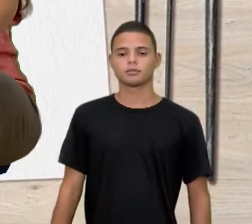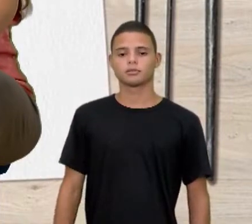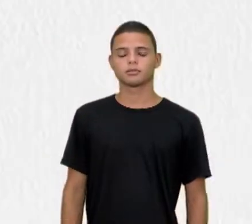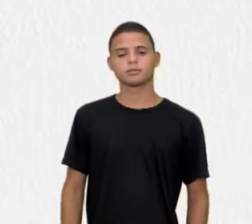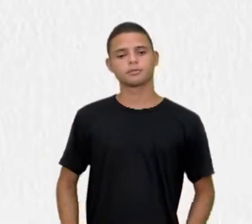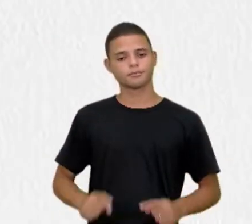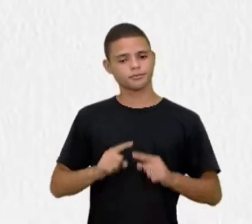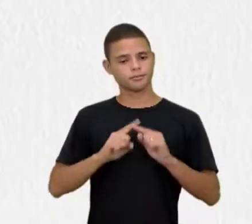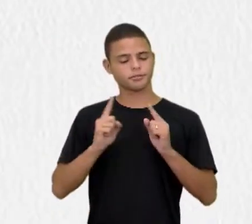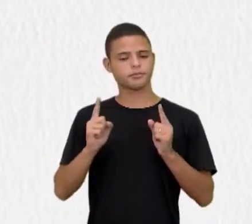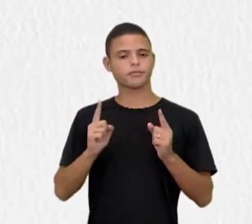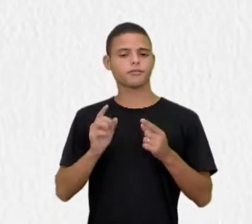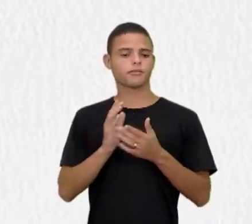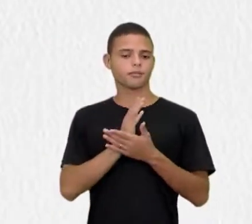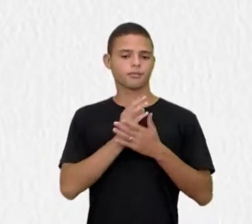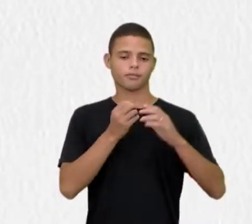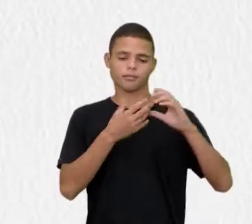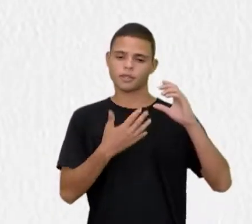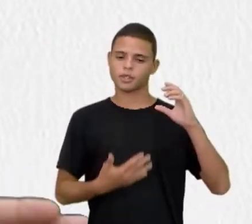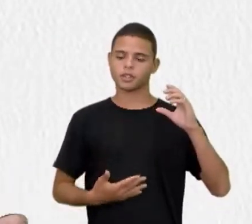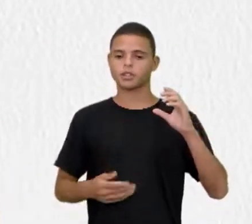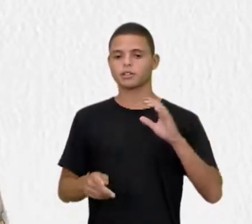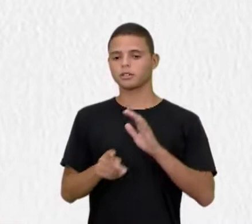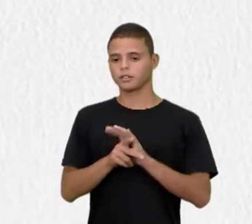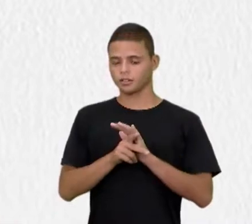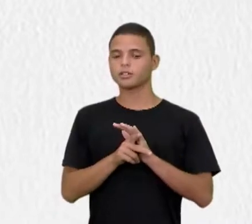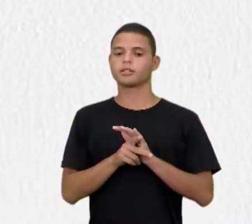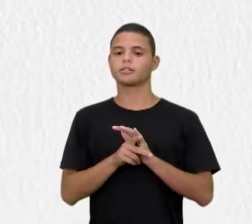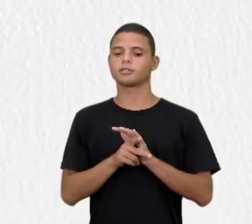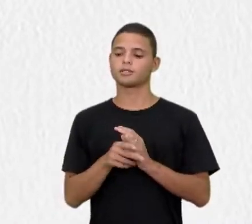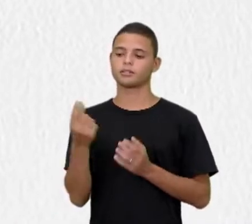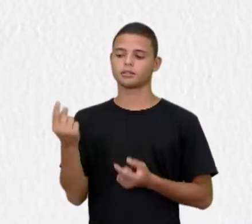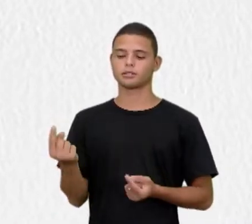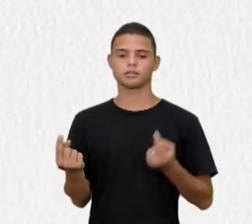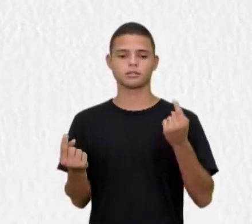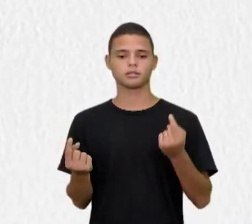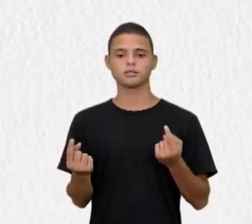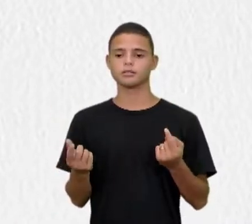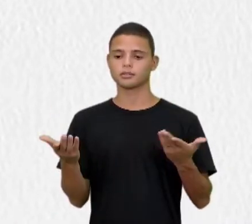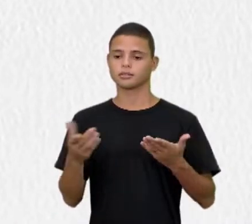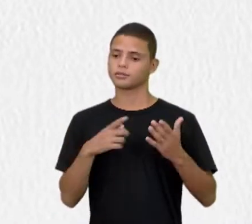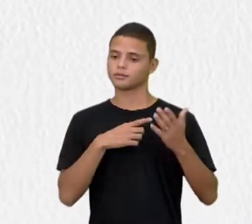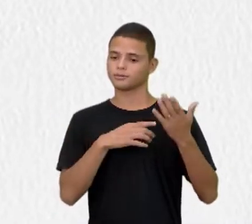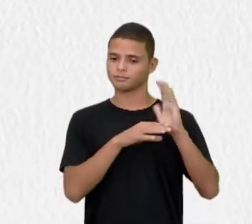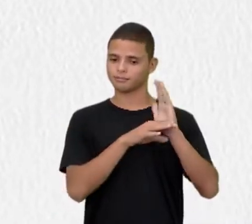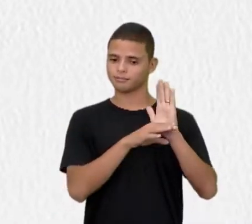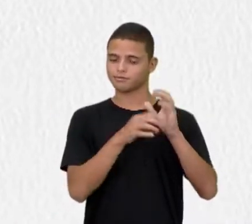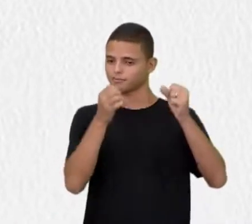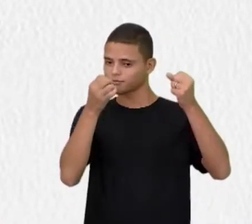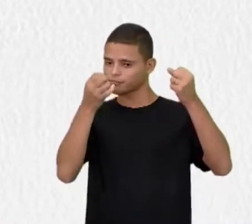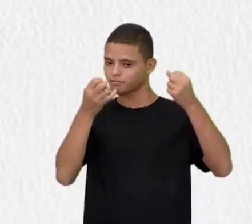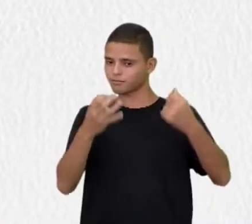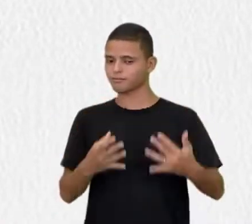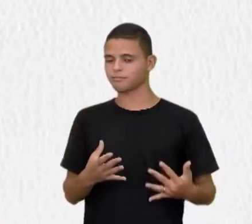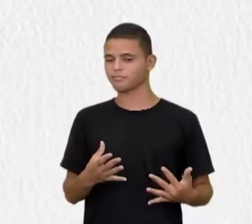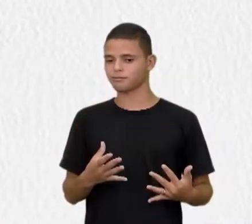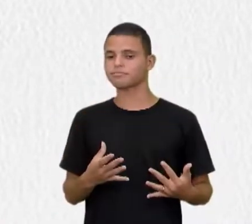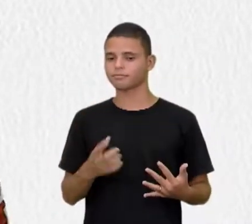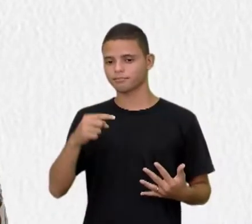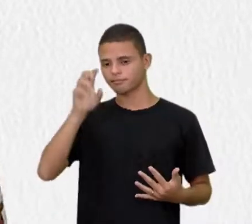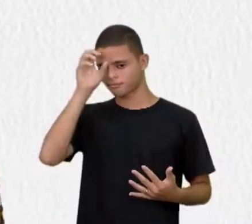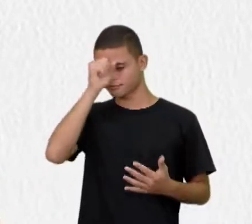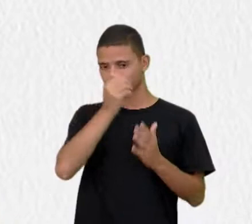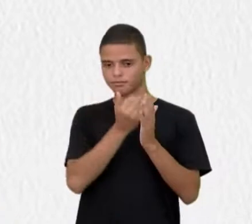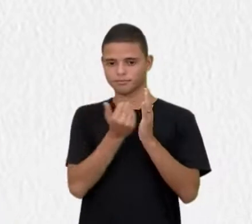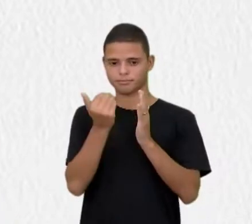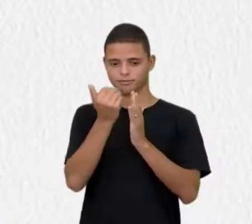mas é uma característica que define bem uma linguagem da outra. E nós temos um vídeo agora que fala um pouquinho sobre o cartoon pra gente aprender um pouquinho